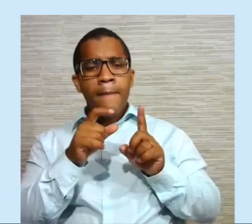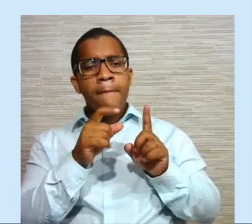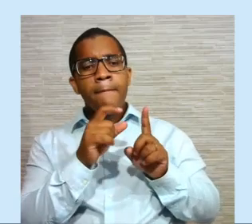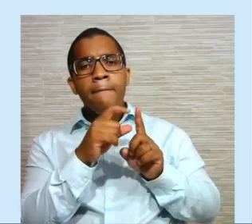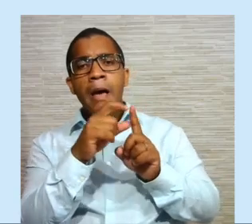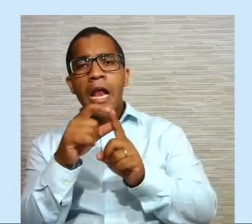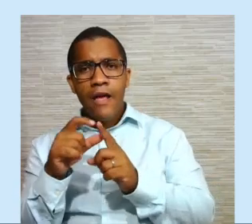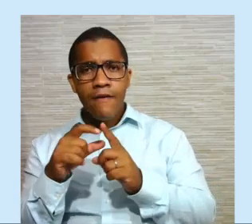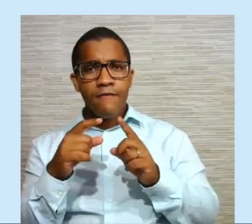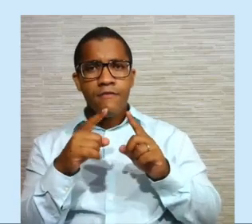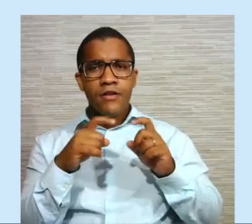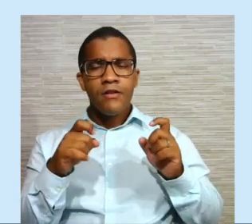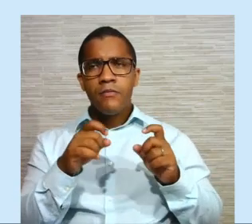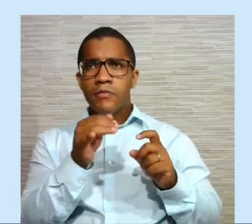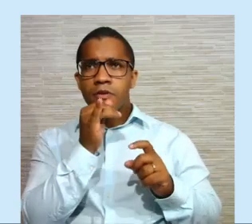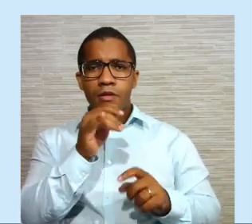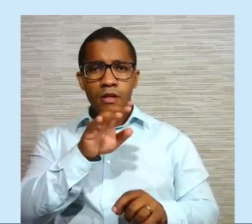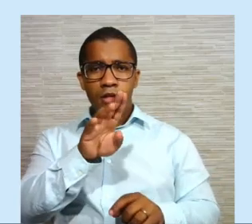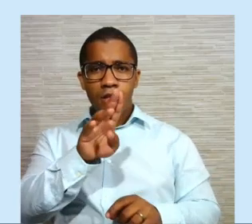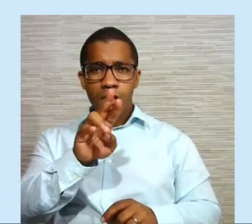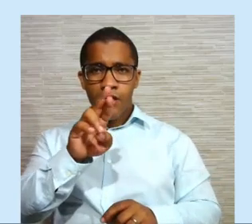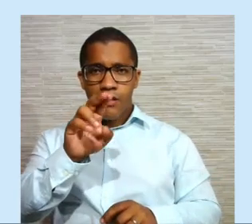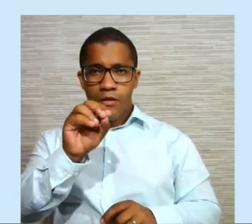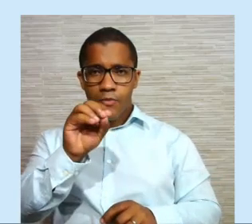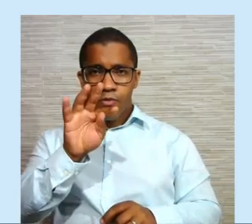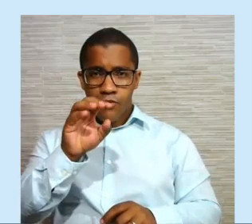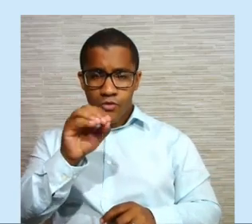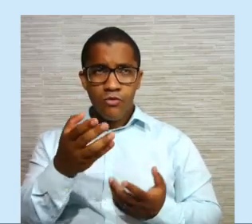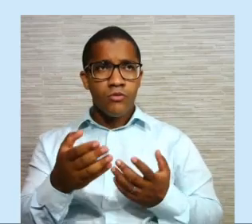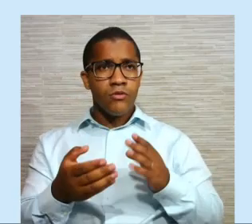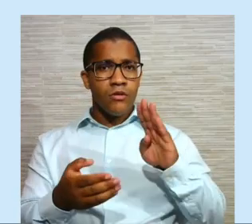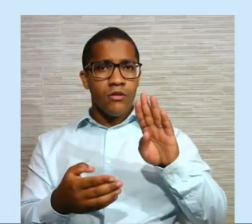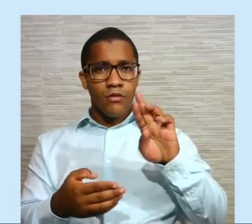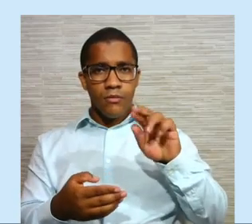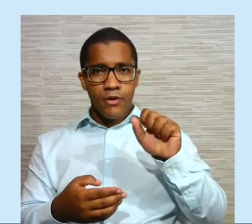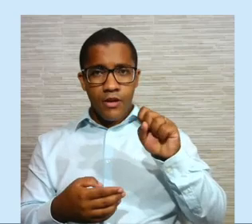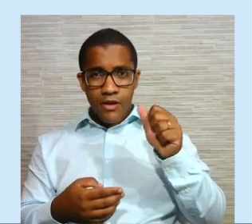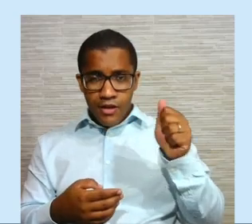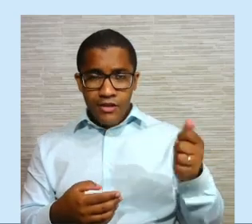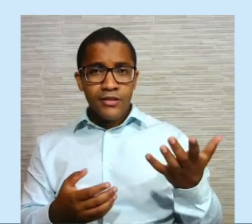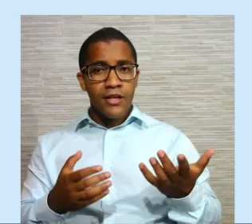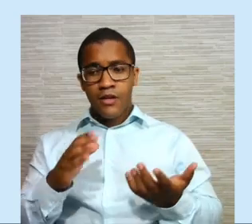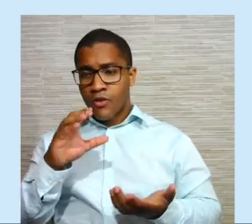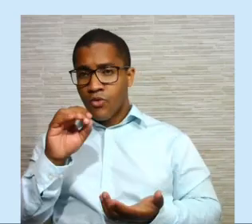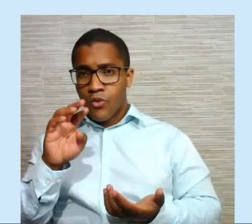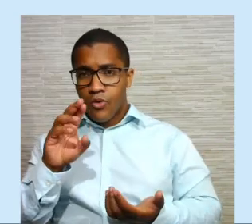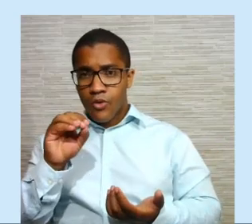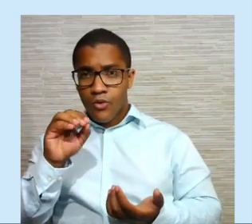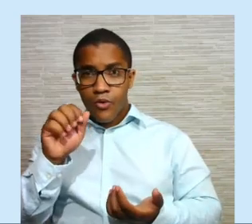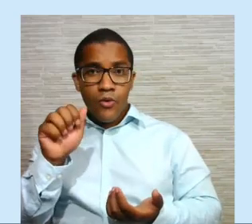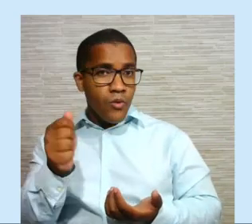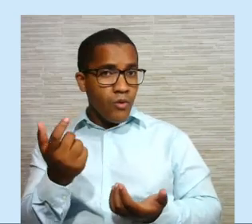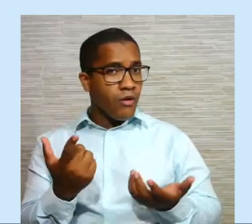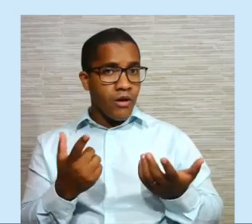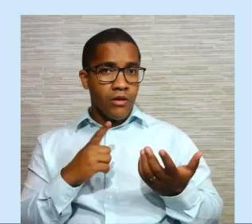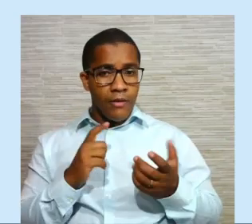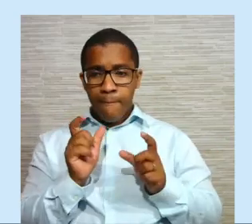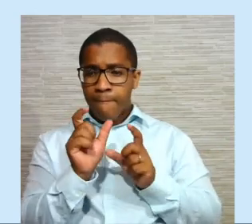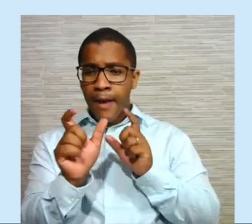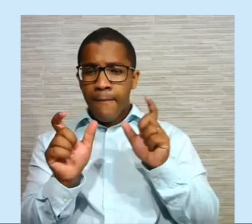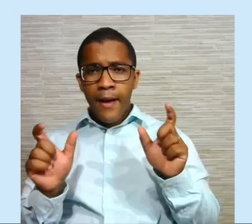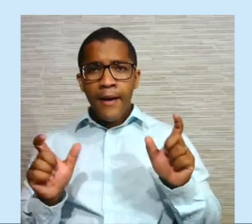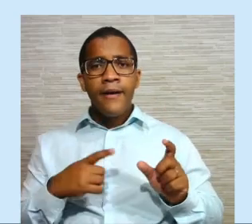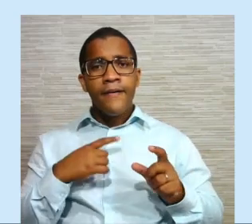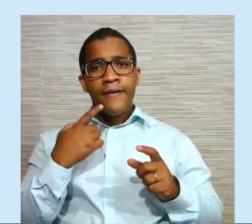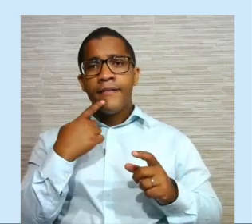nesse período, como broto, brasa, enfim, coroa. Então, a Jovem Guarda, ela dominou as